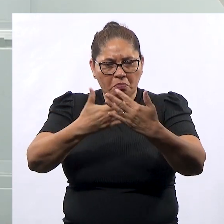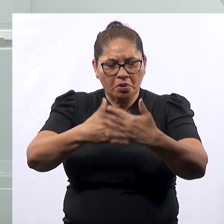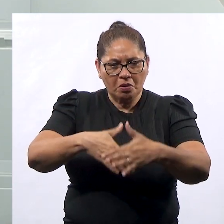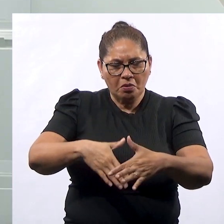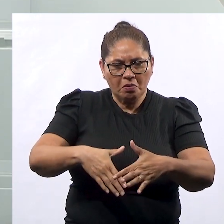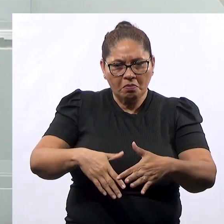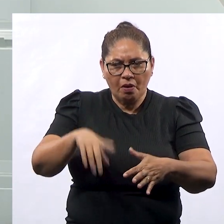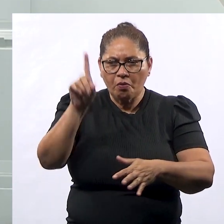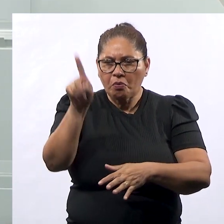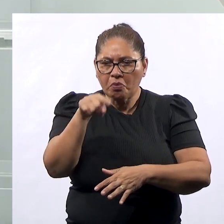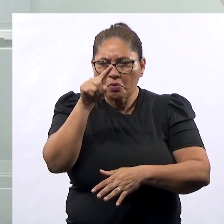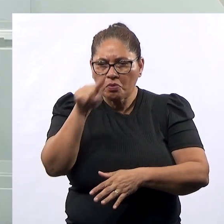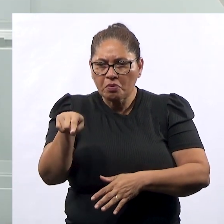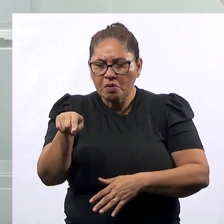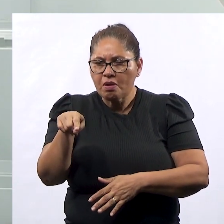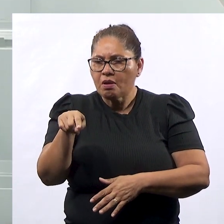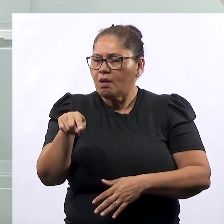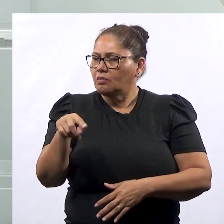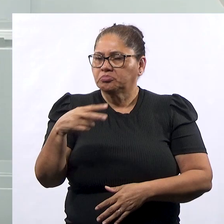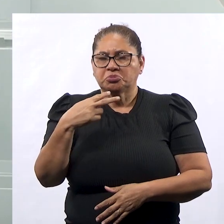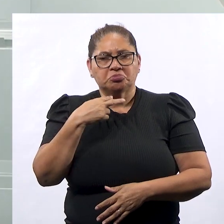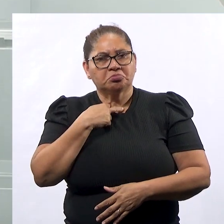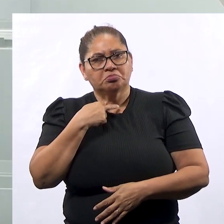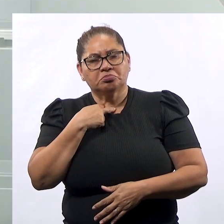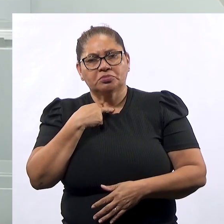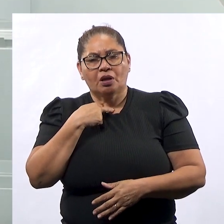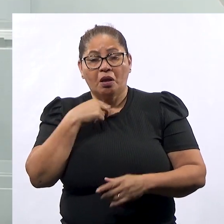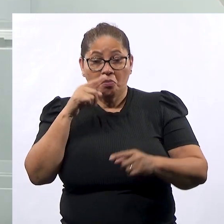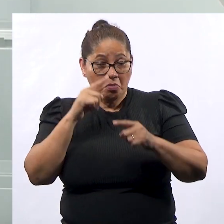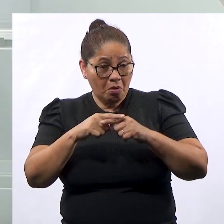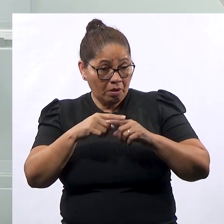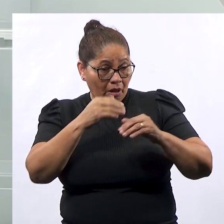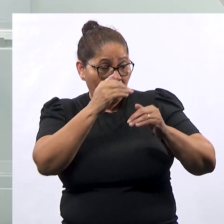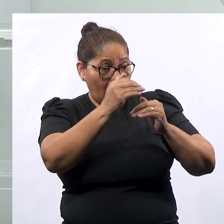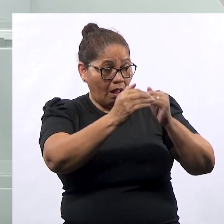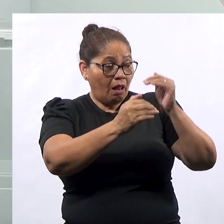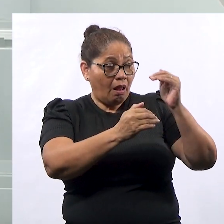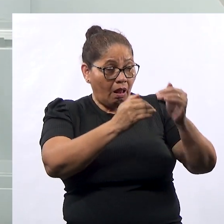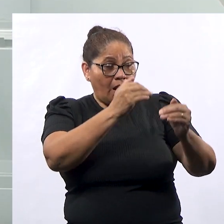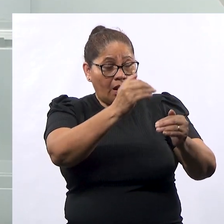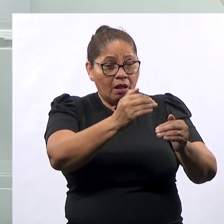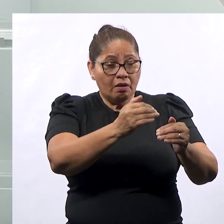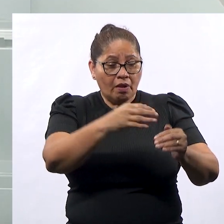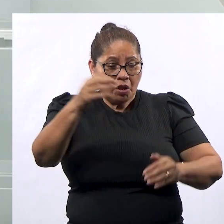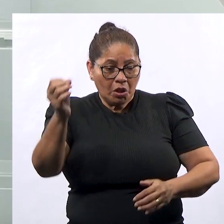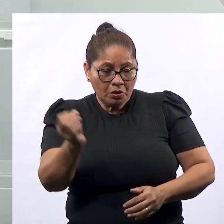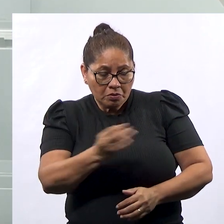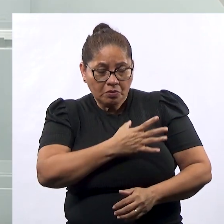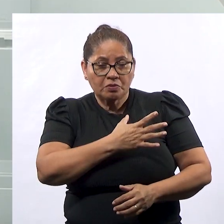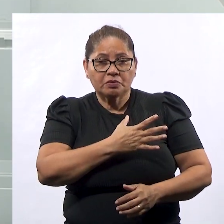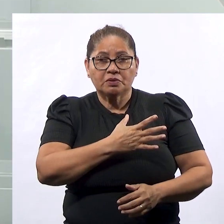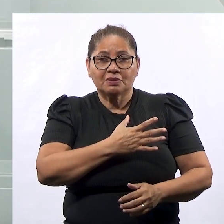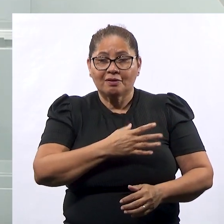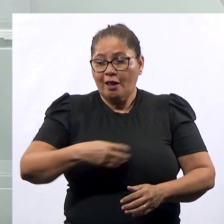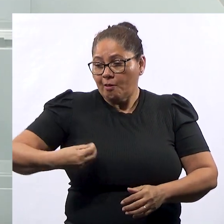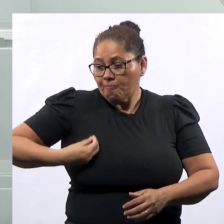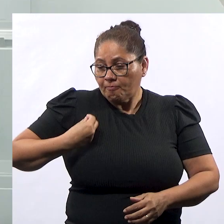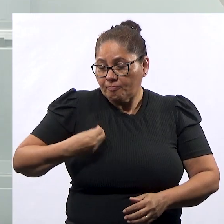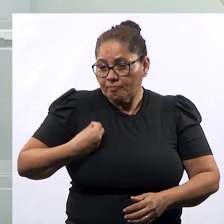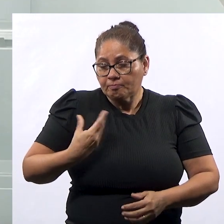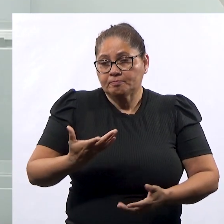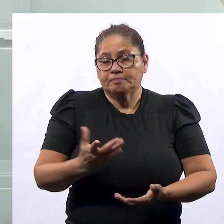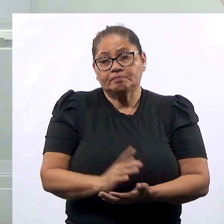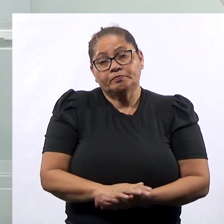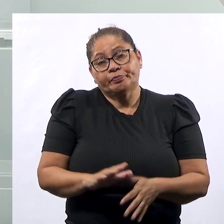de prova, como ser um marca-X. Não tem como ser, porque ela é um processo, ela é ao longo da vida, ela é renovável, ela